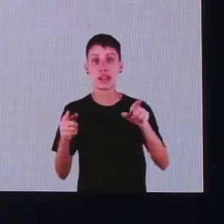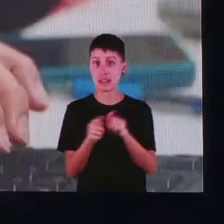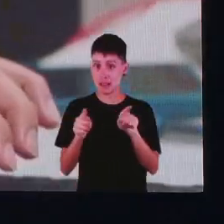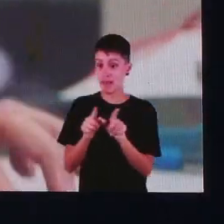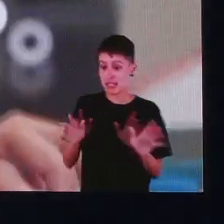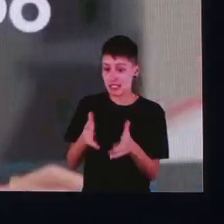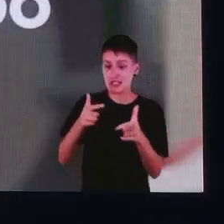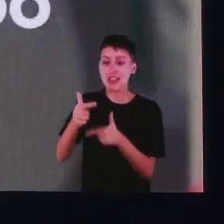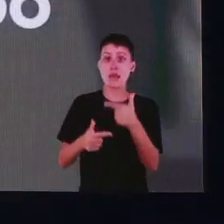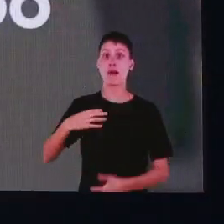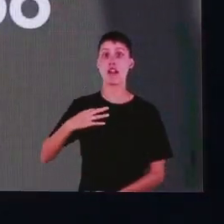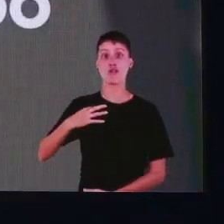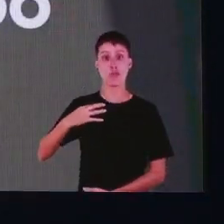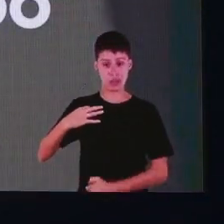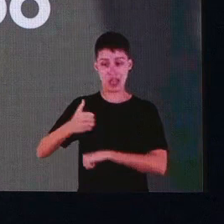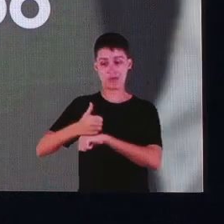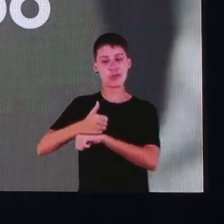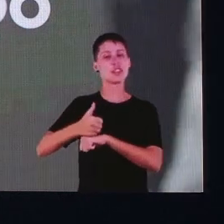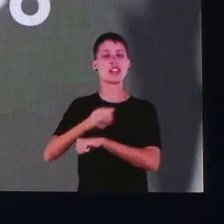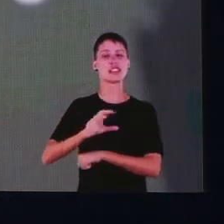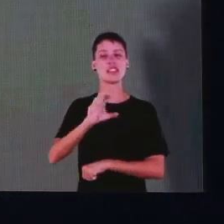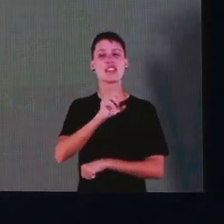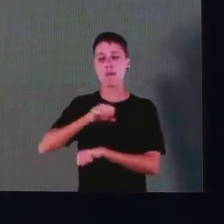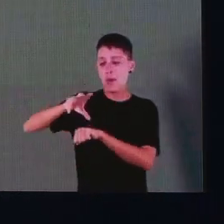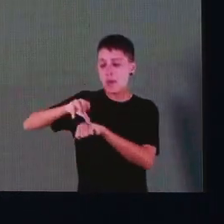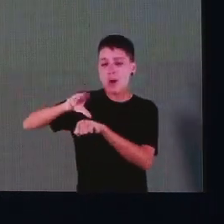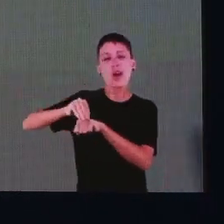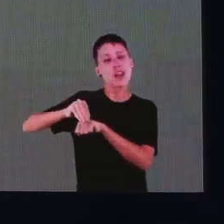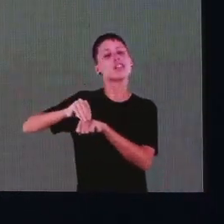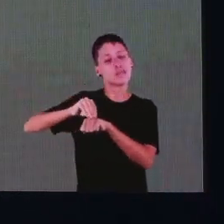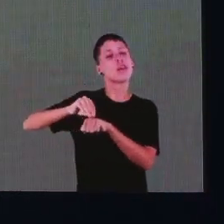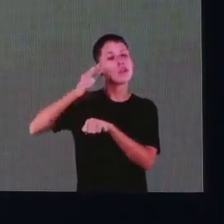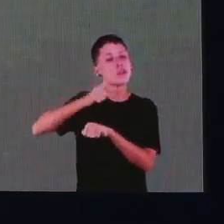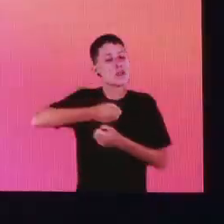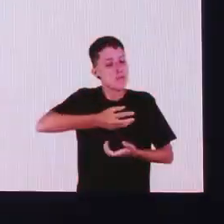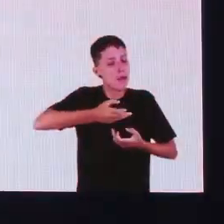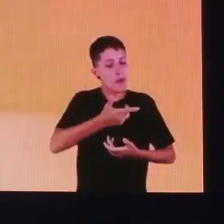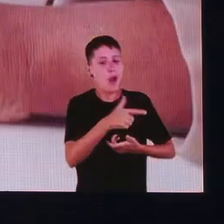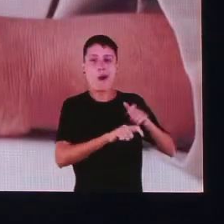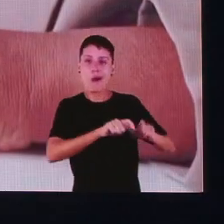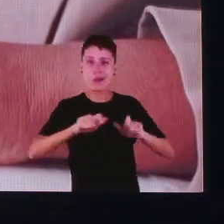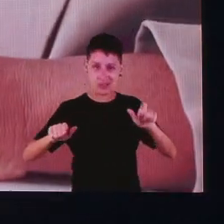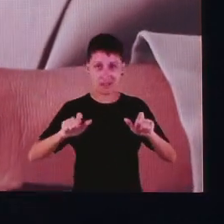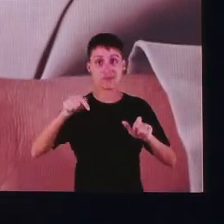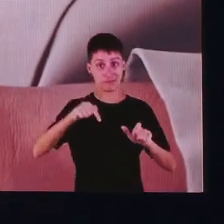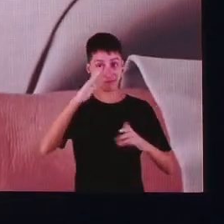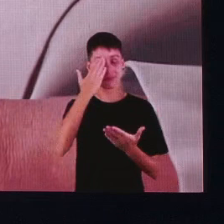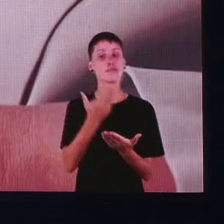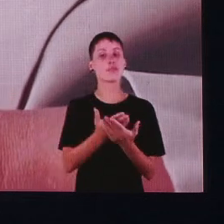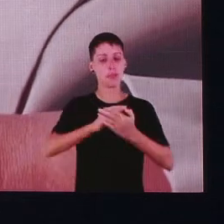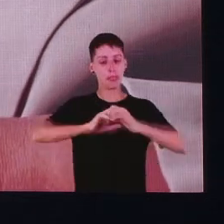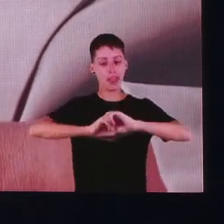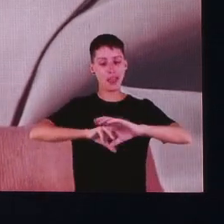promovendo o voluntariado de nossos profissionais, que adoram compartilhar o seu conhecimento. Aqui,